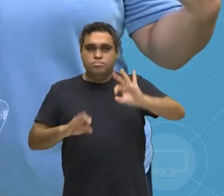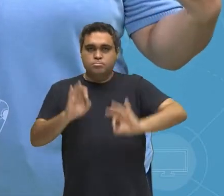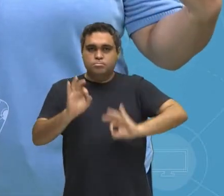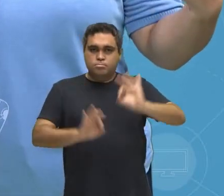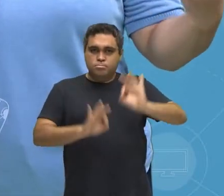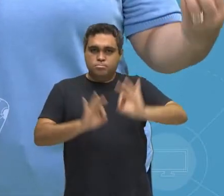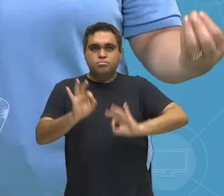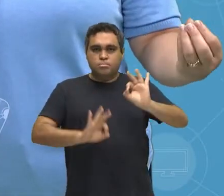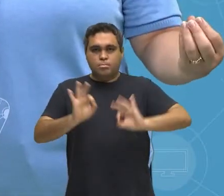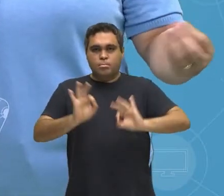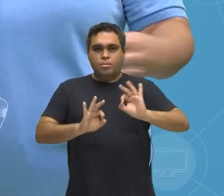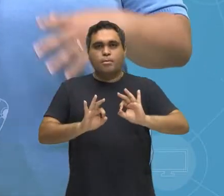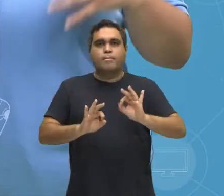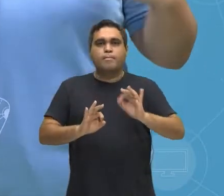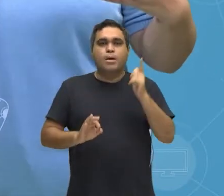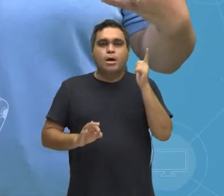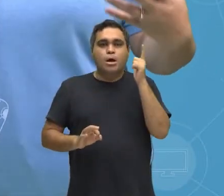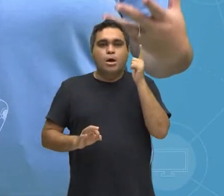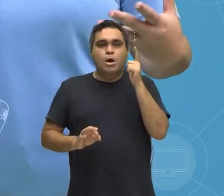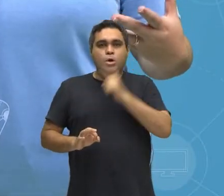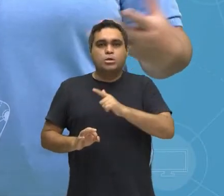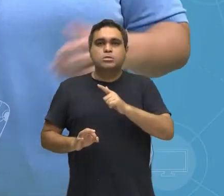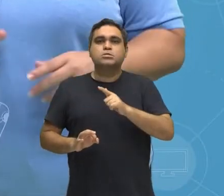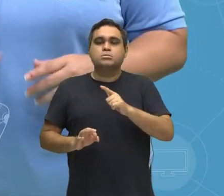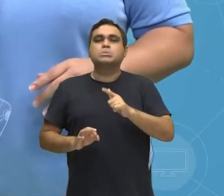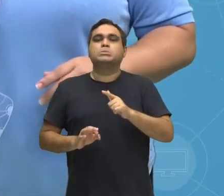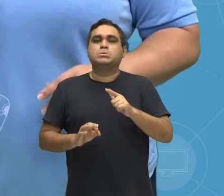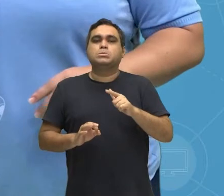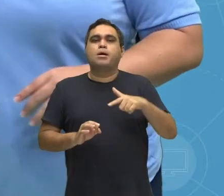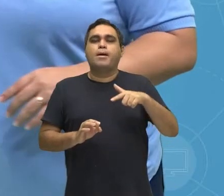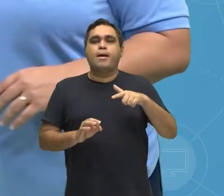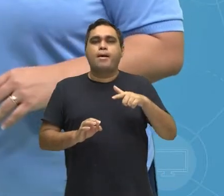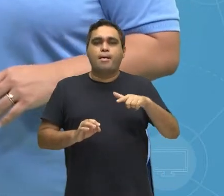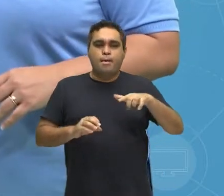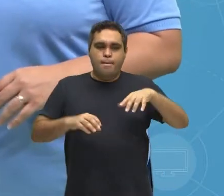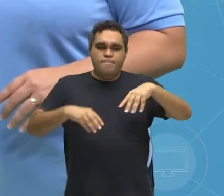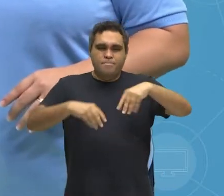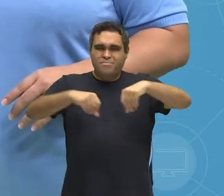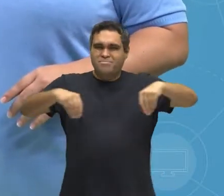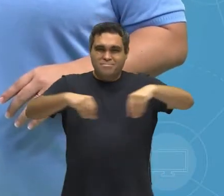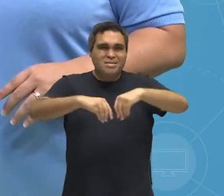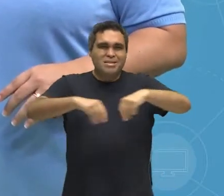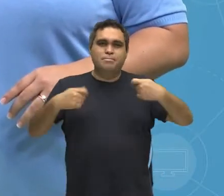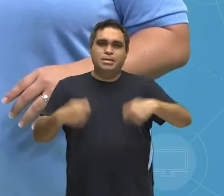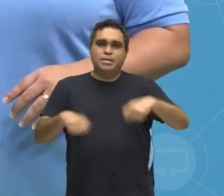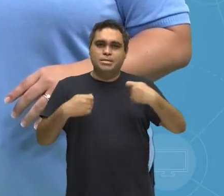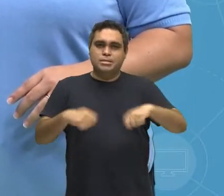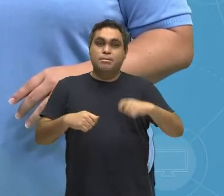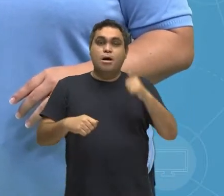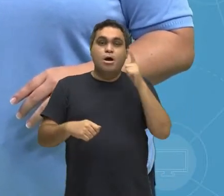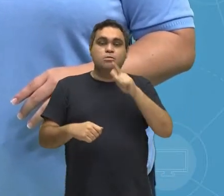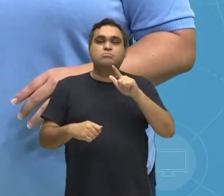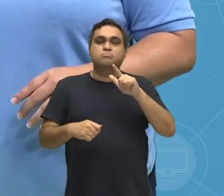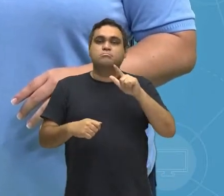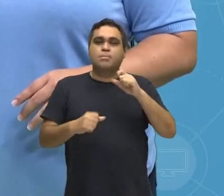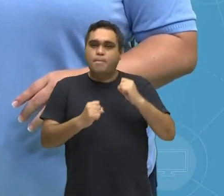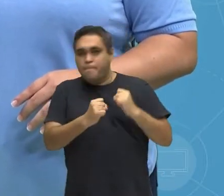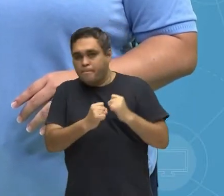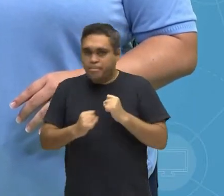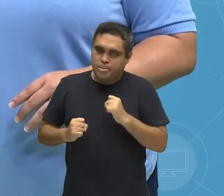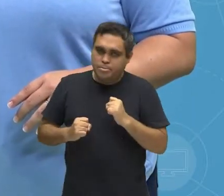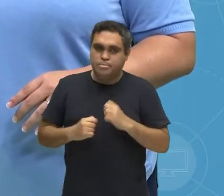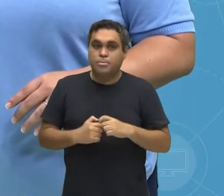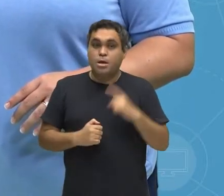eles tenham impulso, né? Para que a bola tenha impulso também. Então, observem aqui na imagem. Quando a bola está vindo na